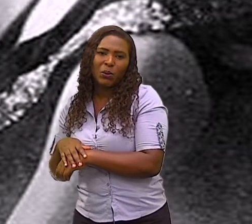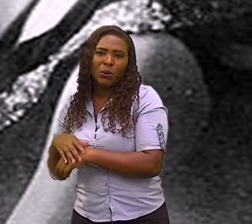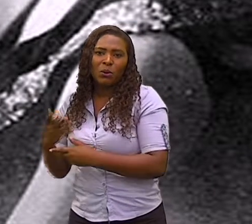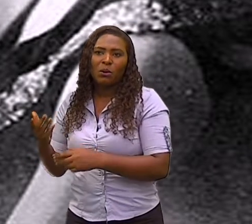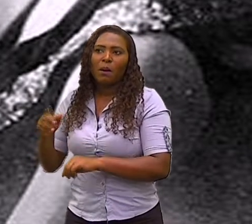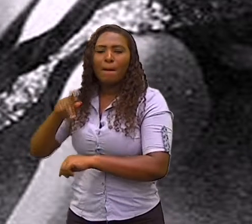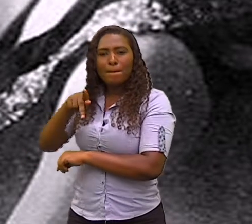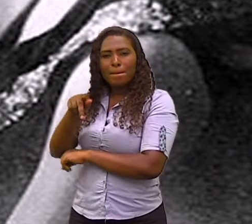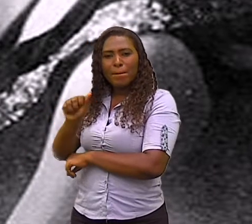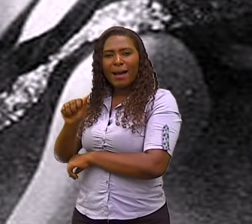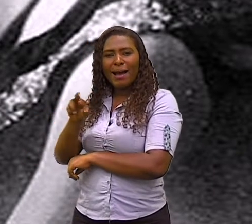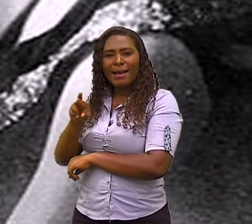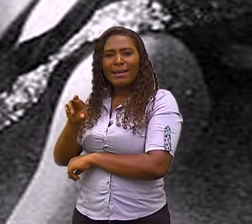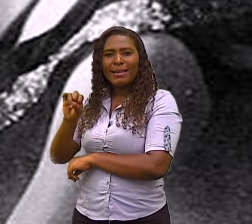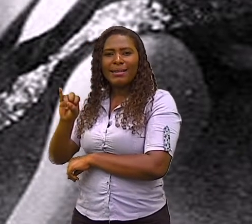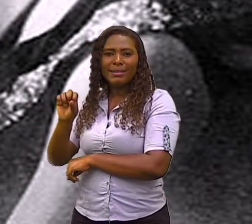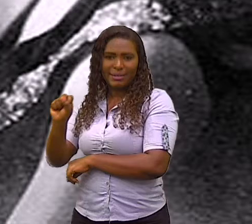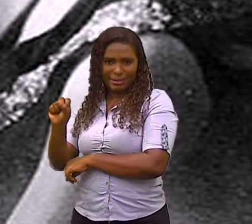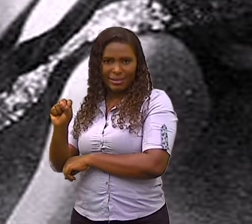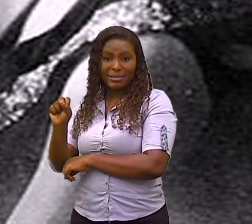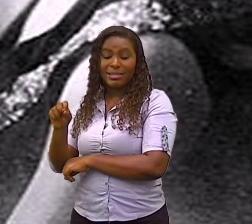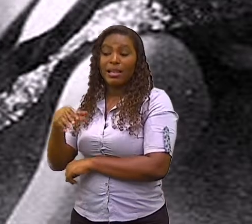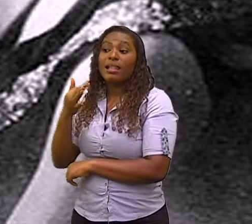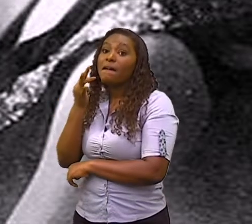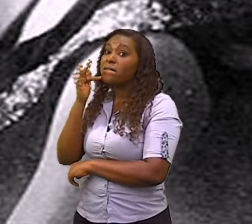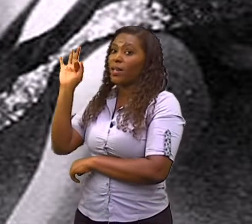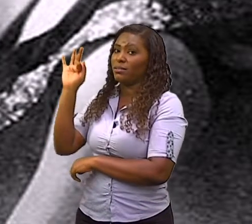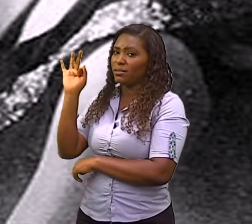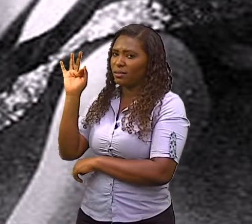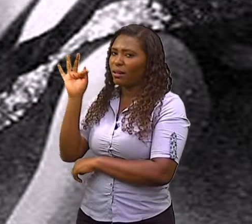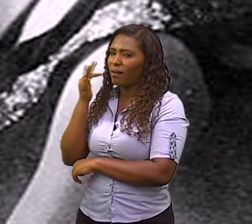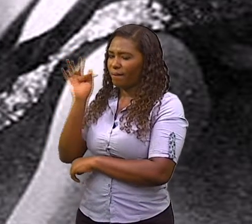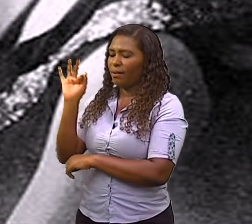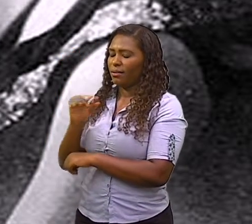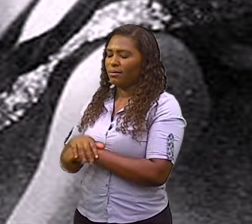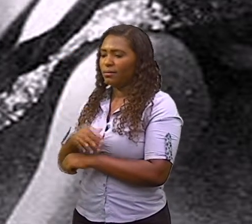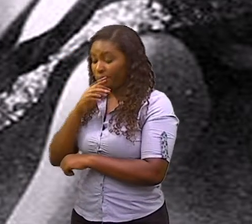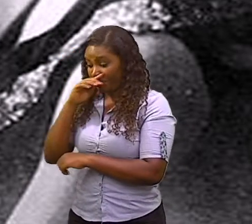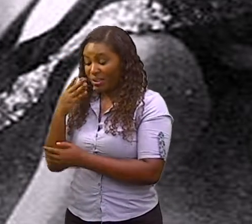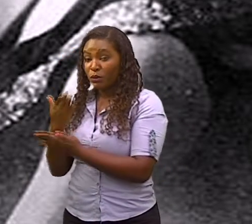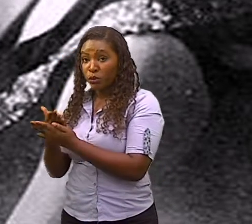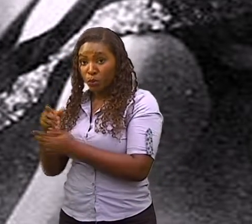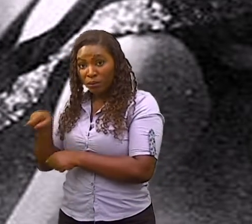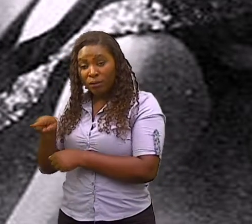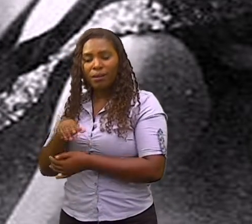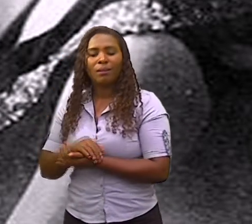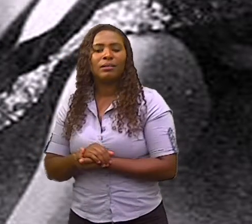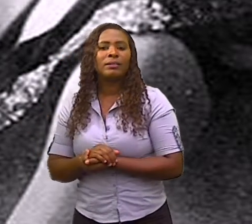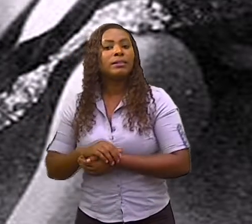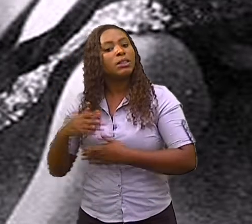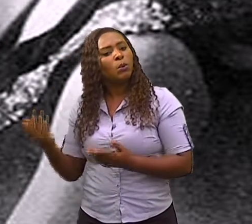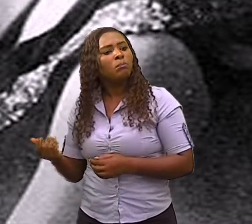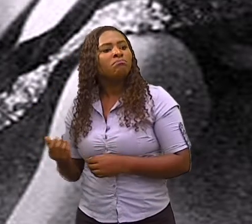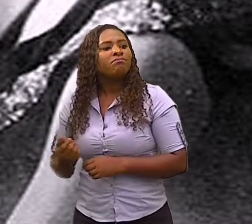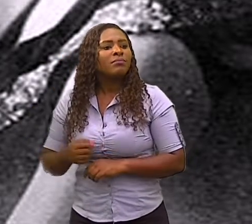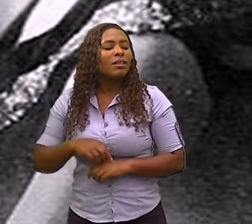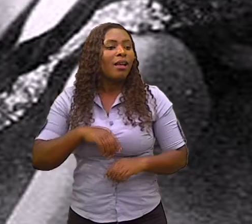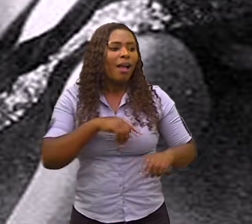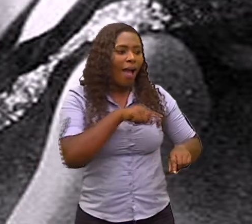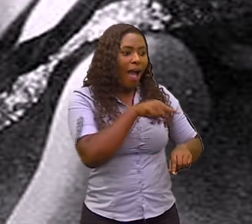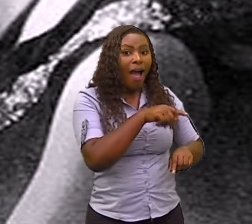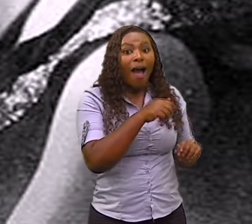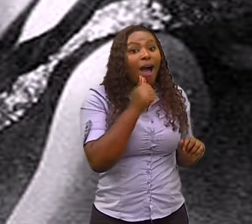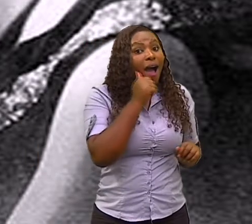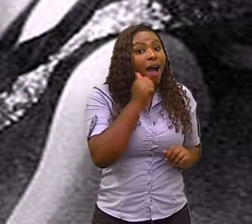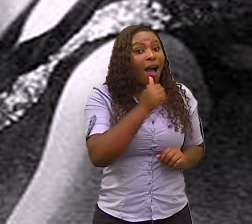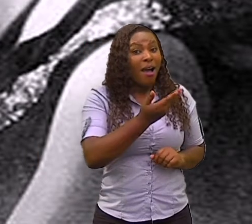Ela soube dessa semana através das cartas da amiga Anita Malfatti, e quando voltou para o Brasil, a Anita se